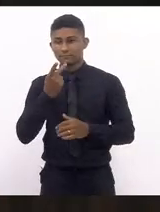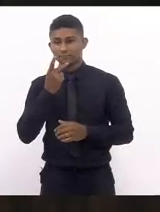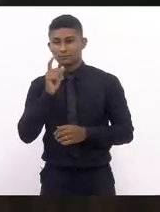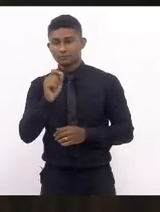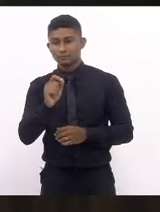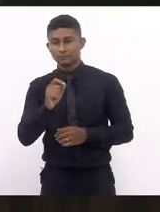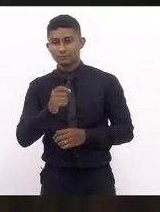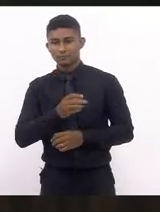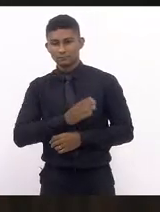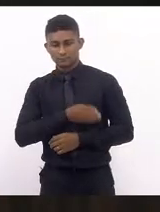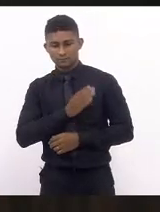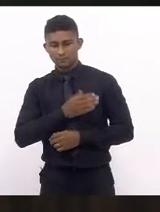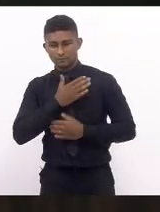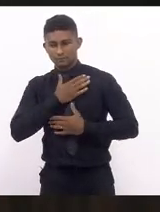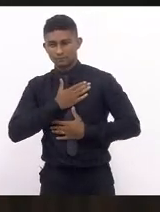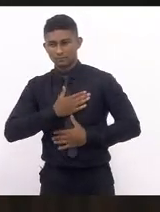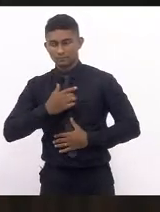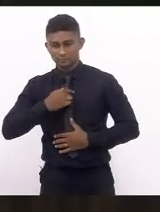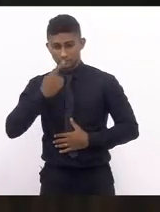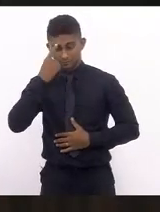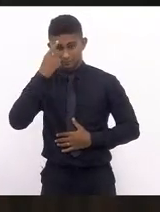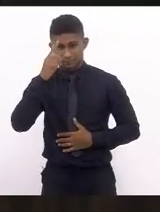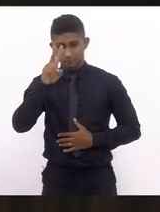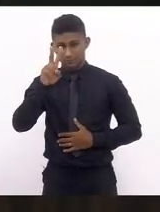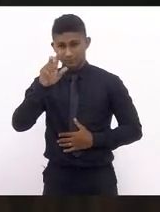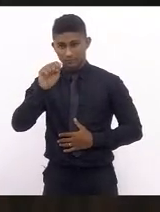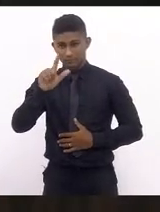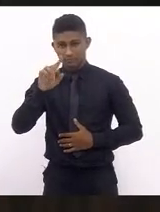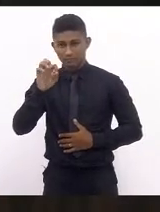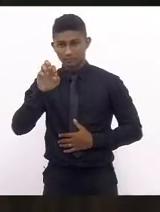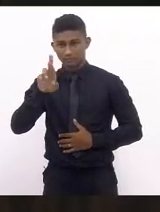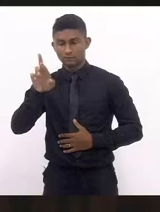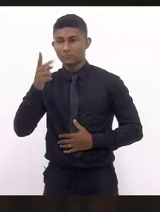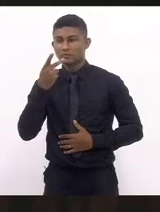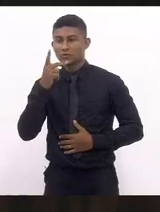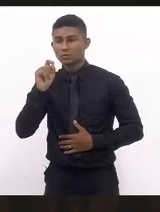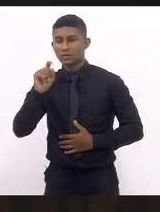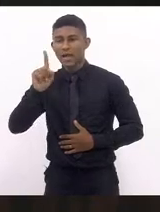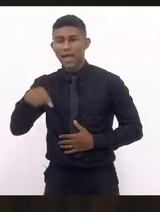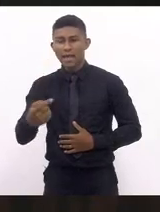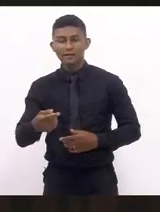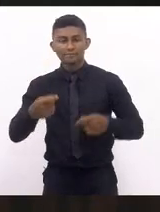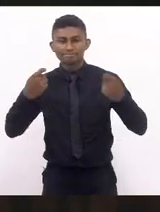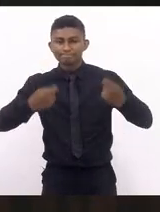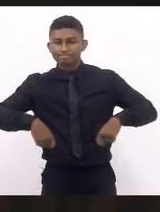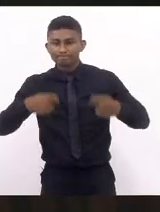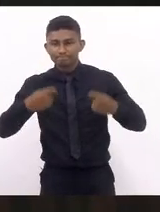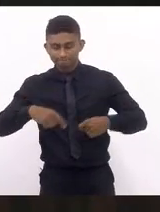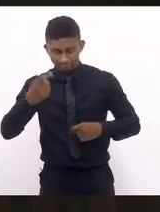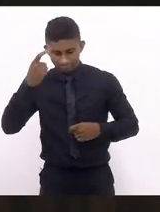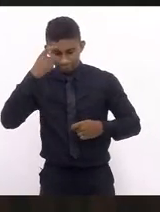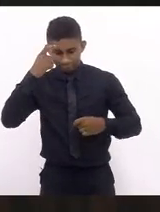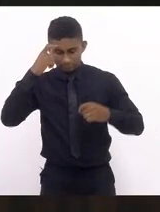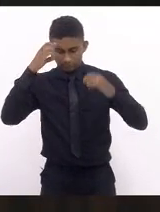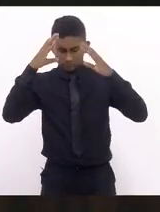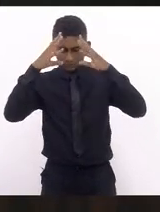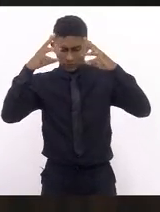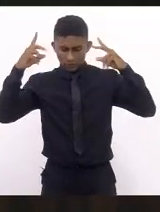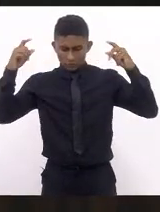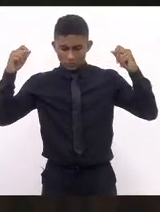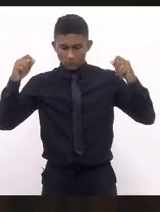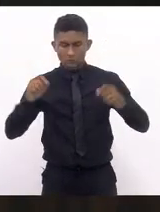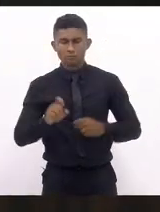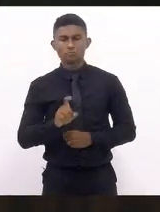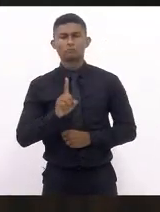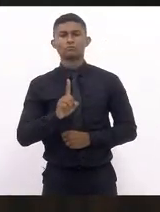tranquilo eu lembrei do Walter Franco que ele tem um manta que ele diz tudo é uma questão de manter a mente quieta a espinha ereta